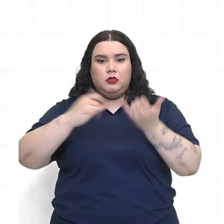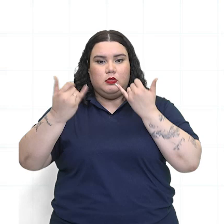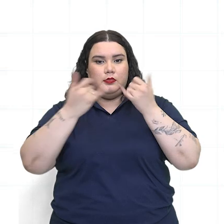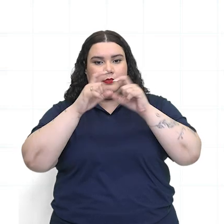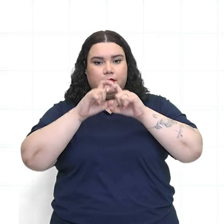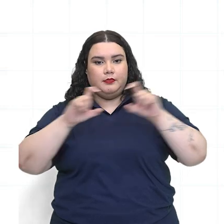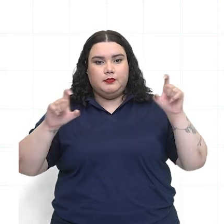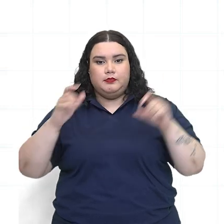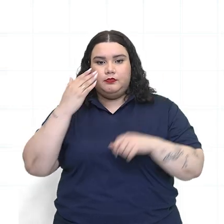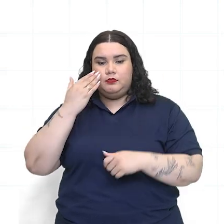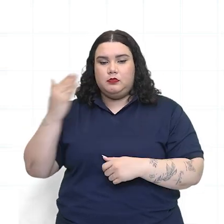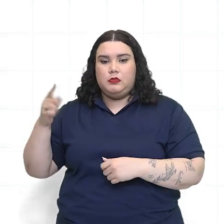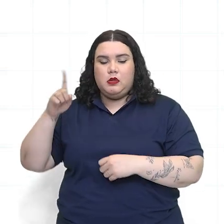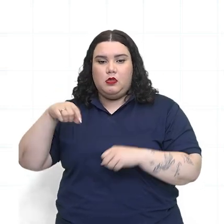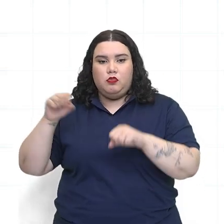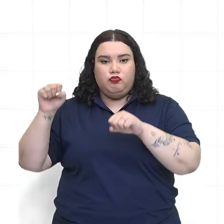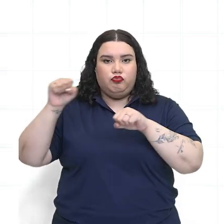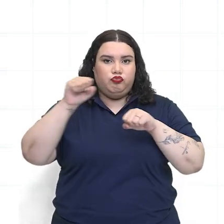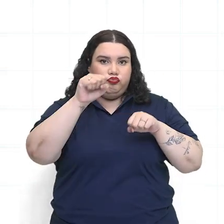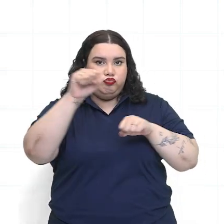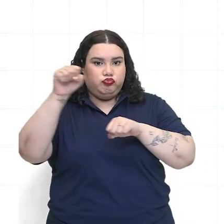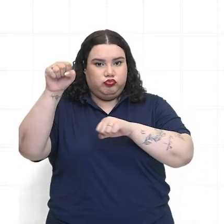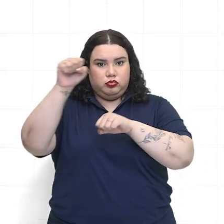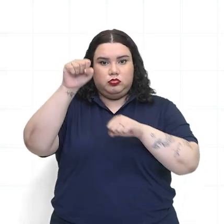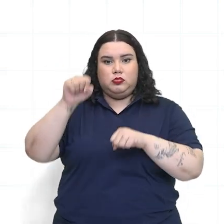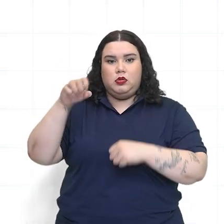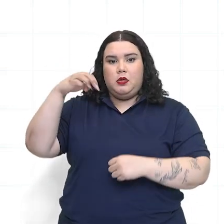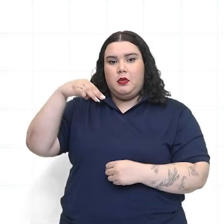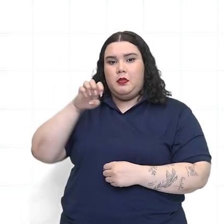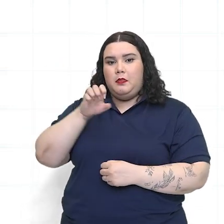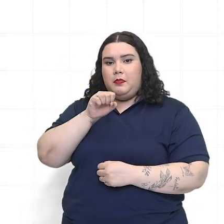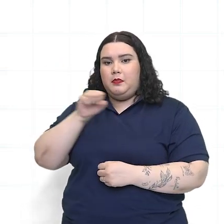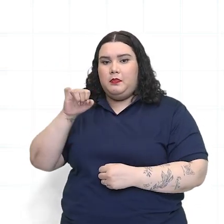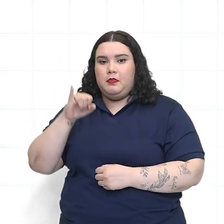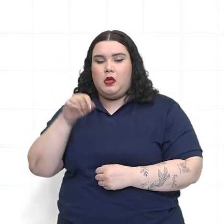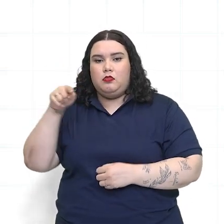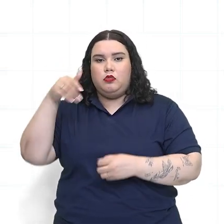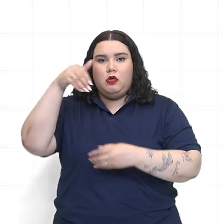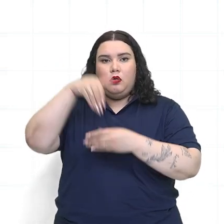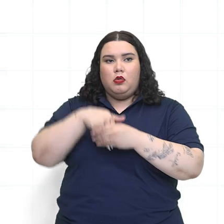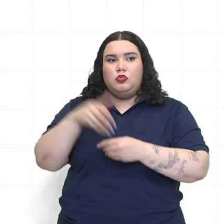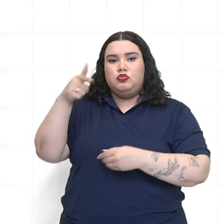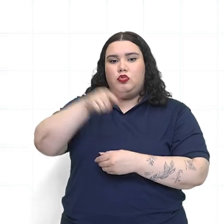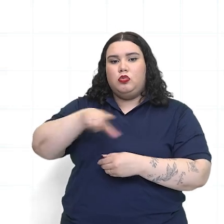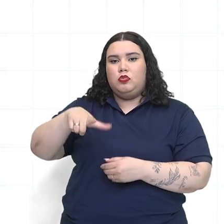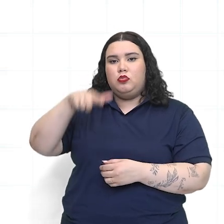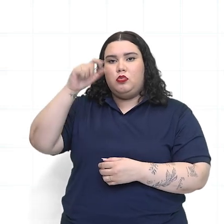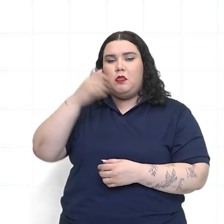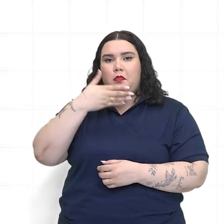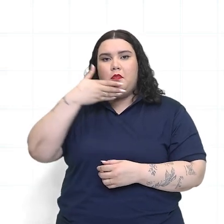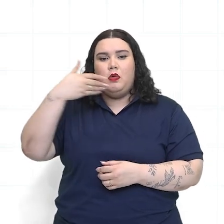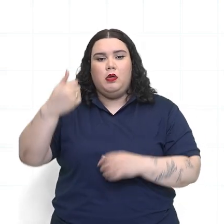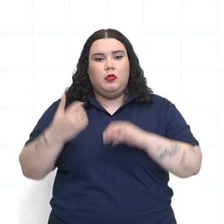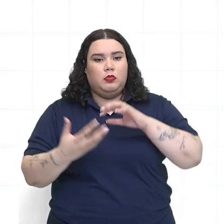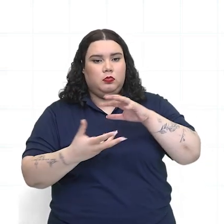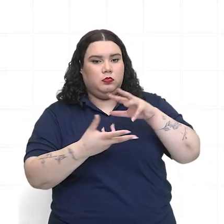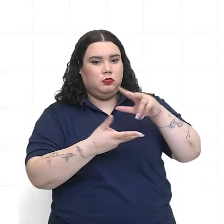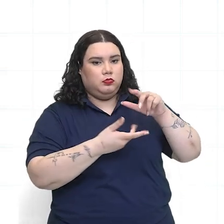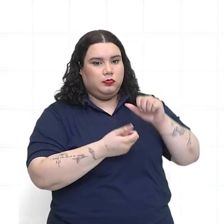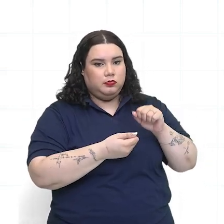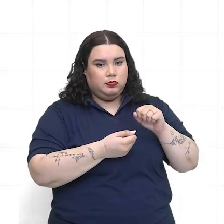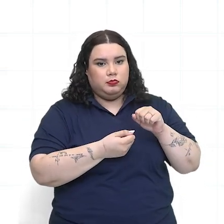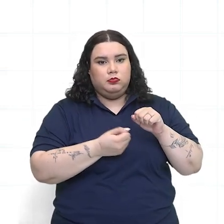ele é o super-homem, Messi é eleito novamente o melhor do mundo. Colocaram aí ele como